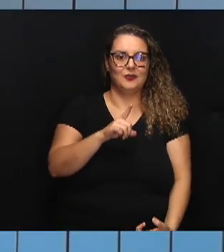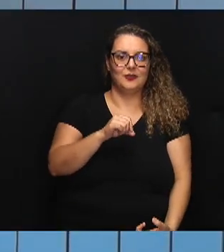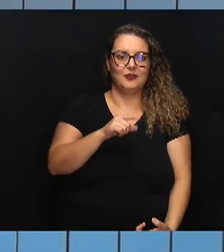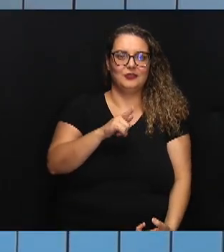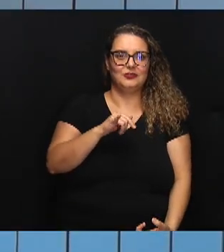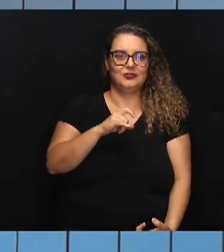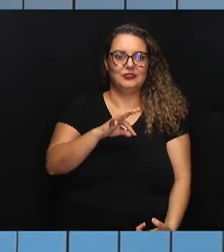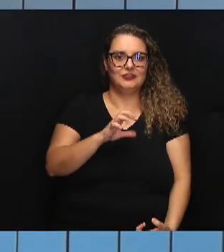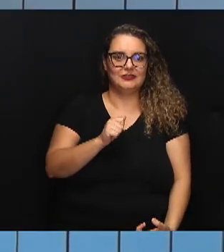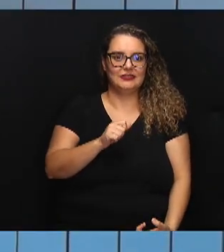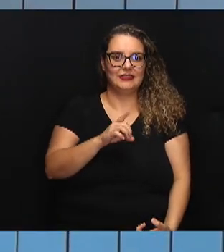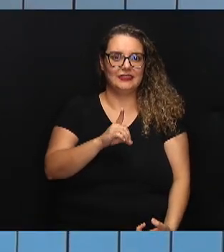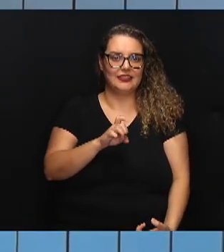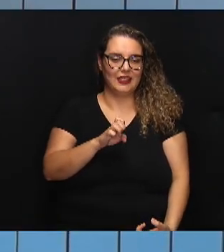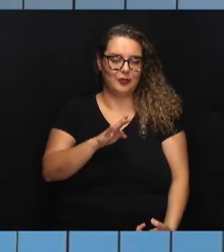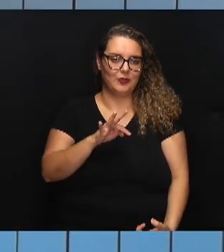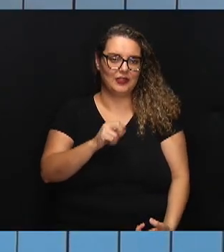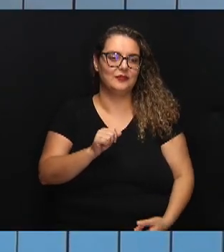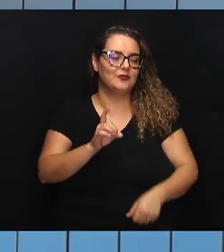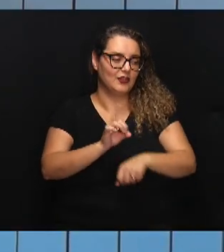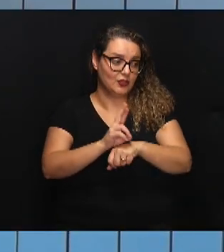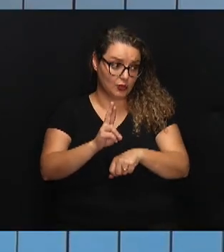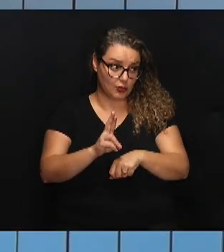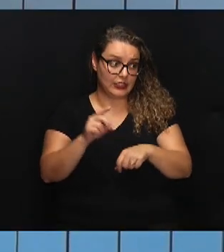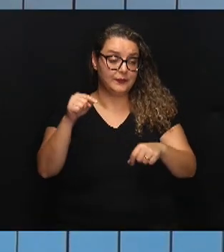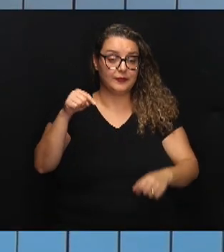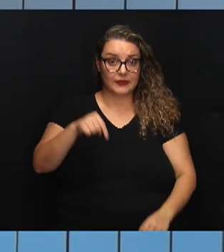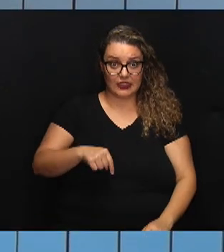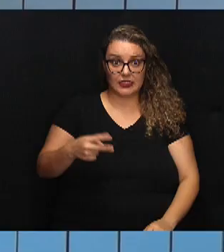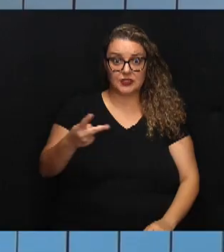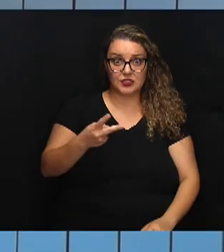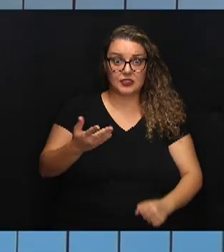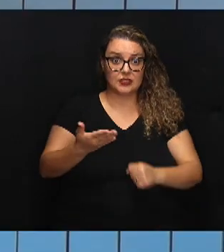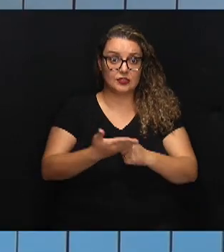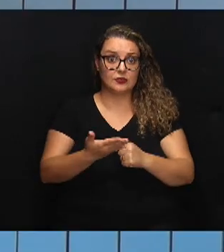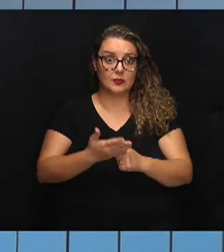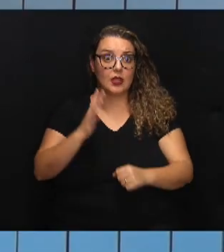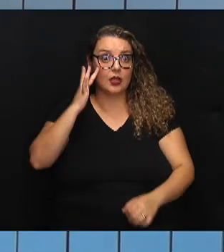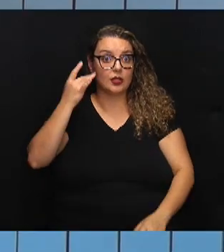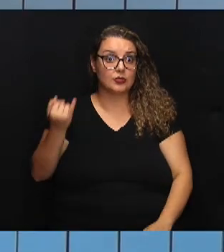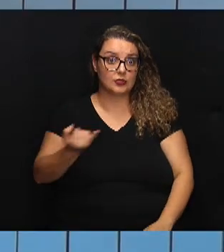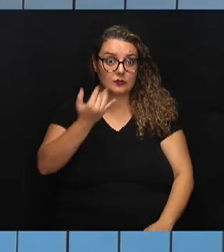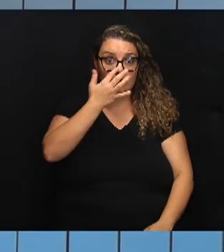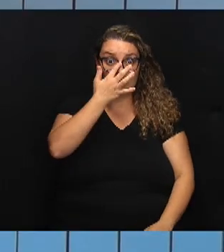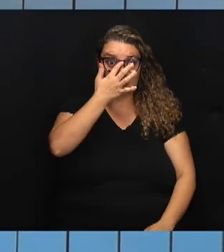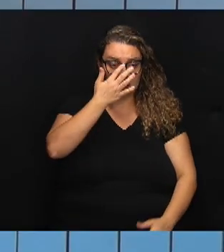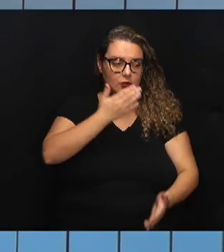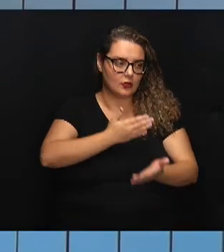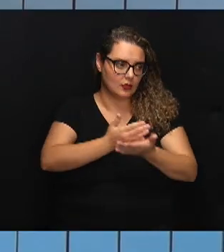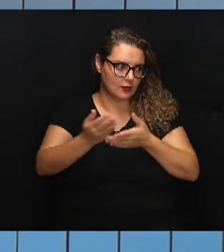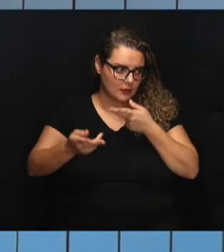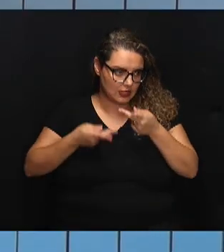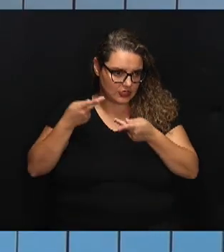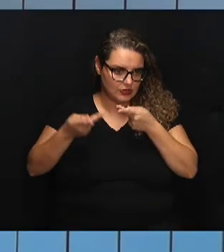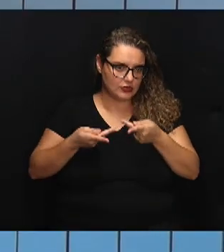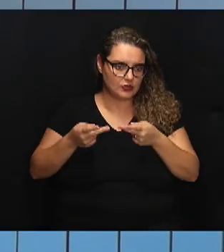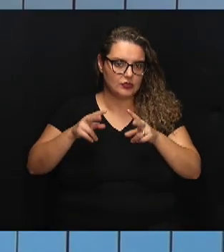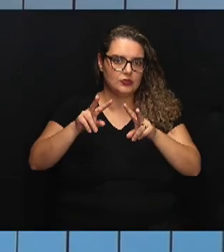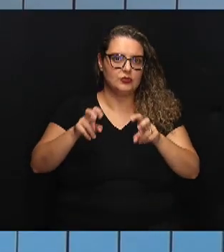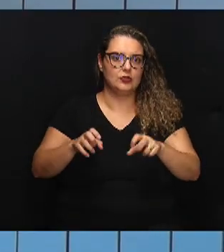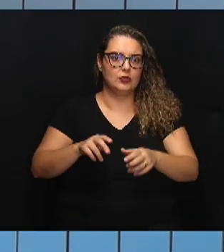Cury. Doutora Débora, agora neste segundo bloco, acho importante a gente já começar falando sobre